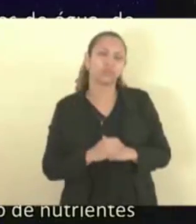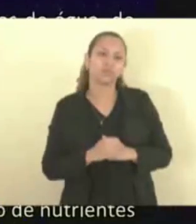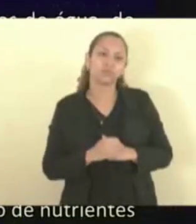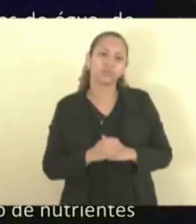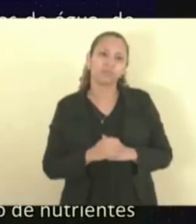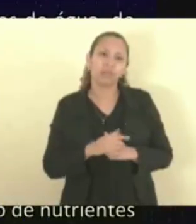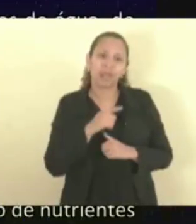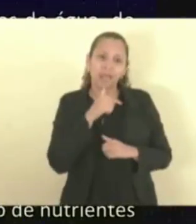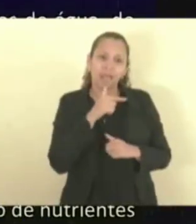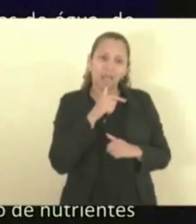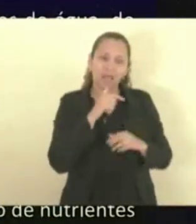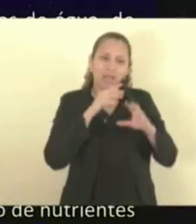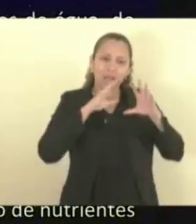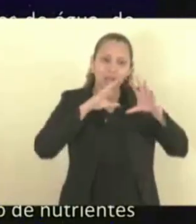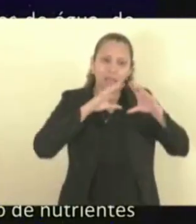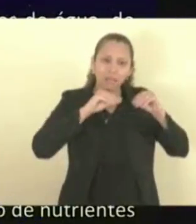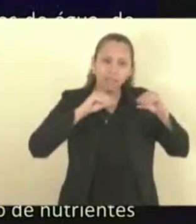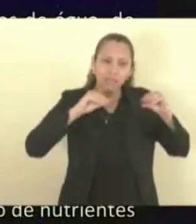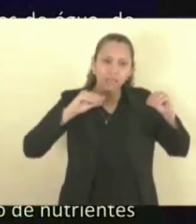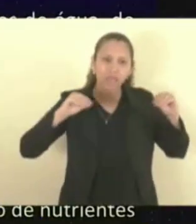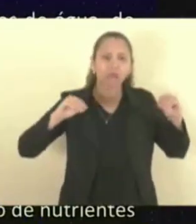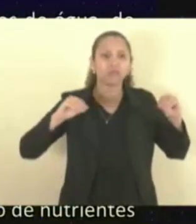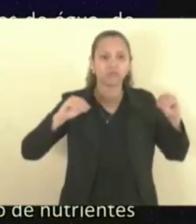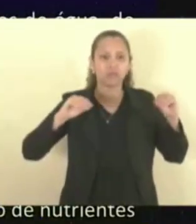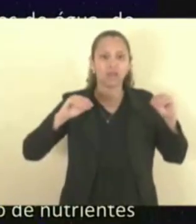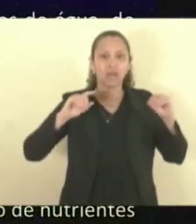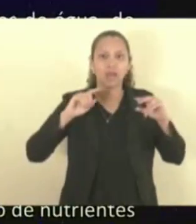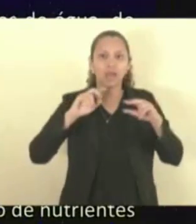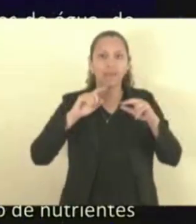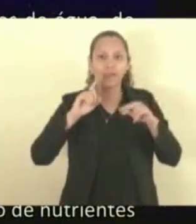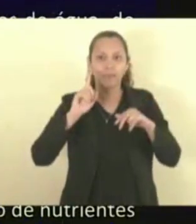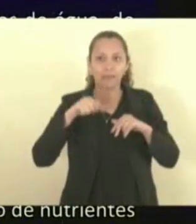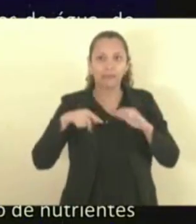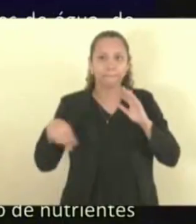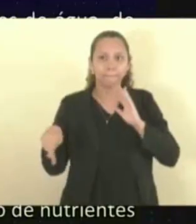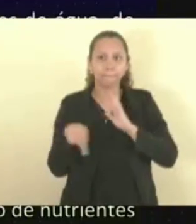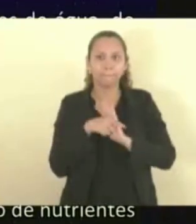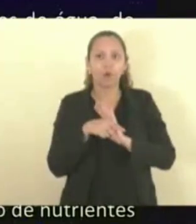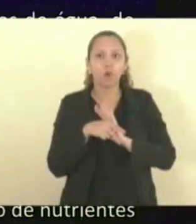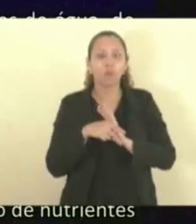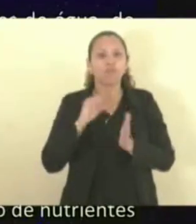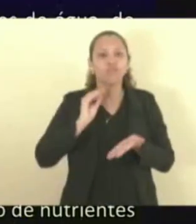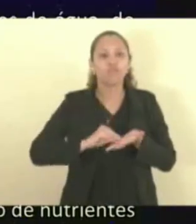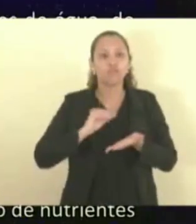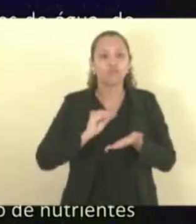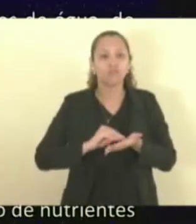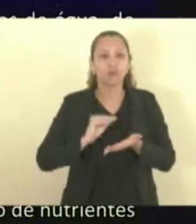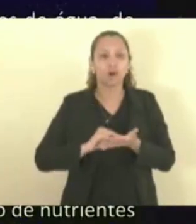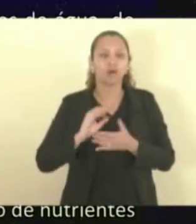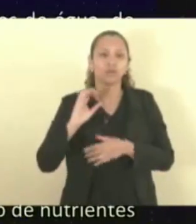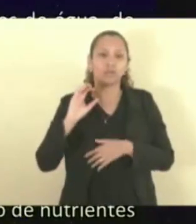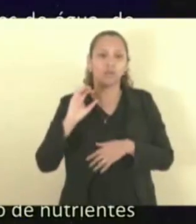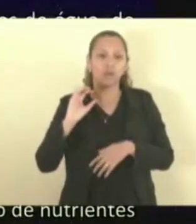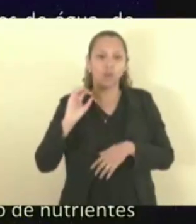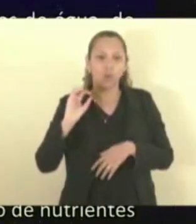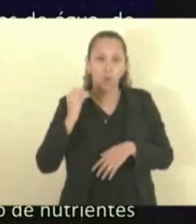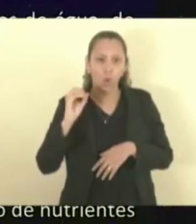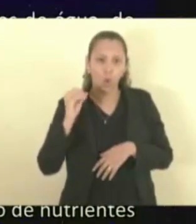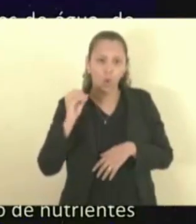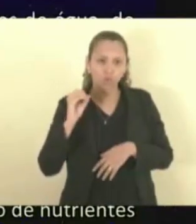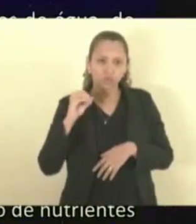áreas, ela configura um processo biogeoquímico bastante particular, que é a falta de oxigênio nesses sedimentos e